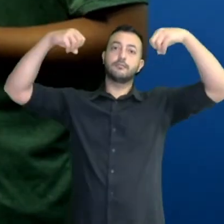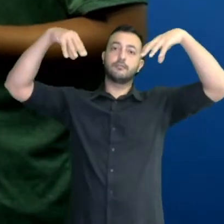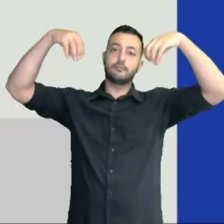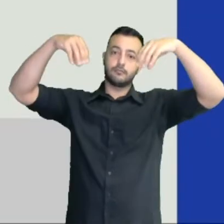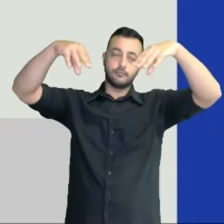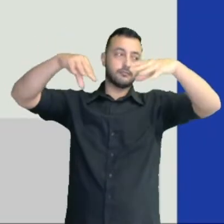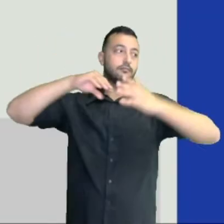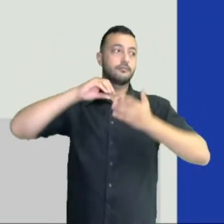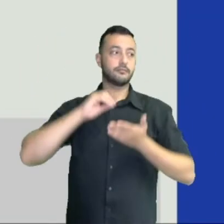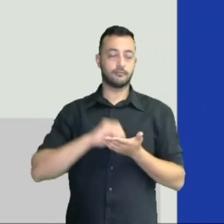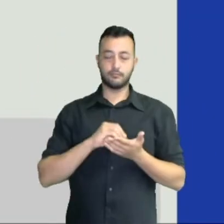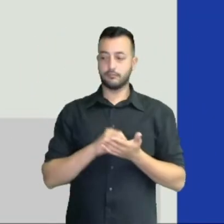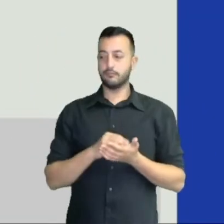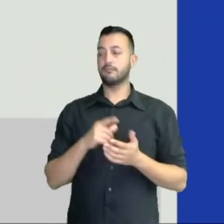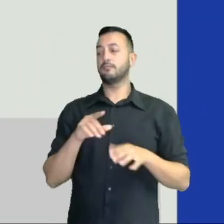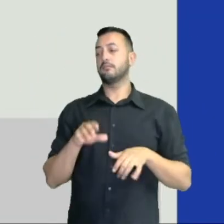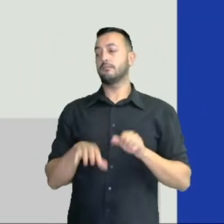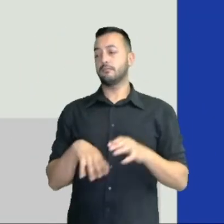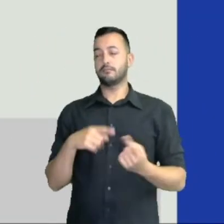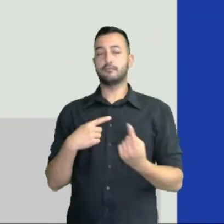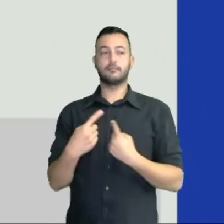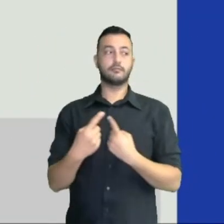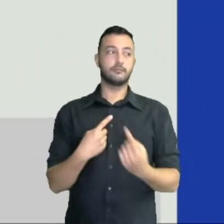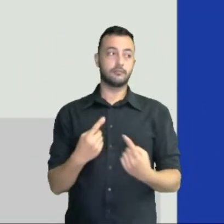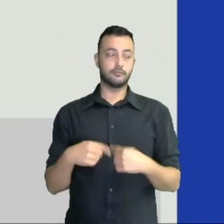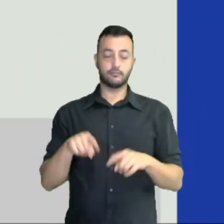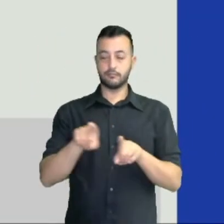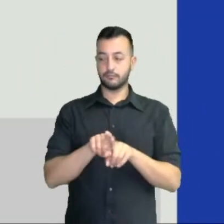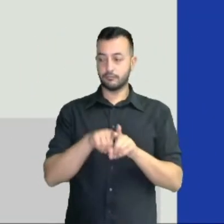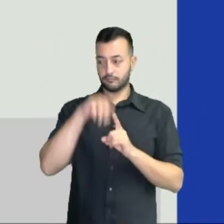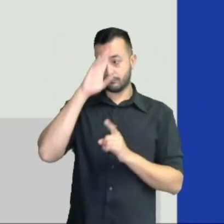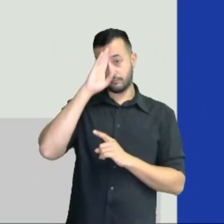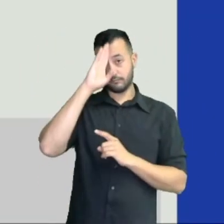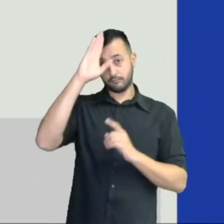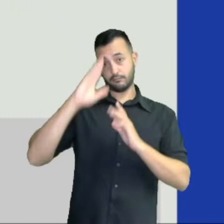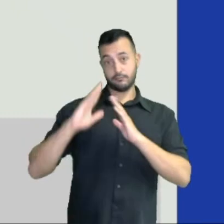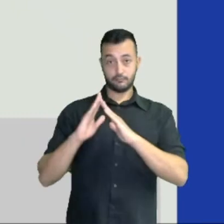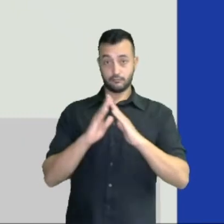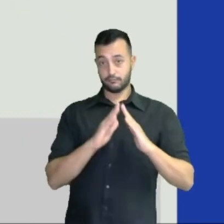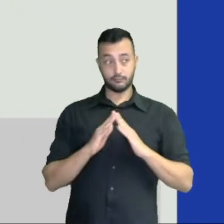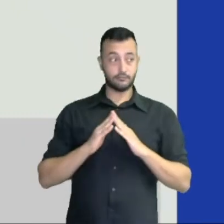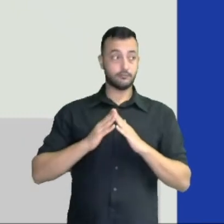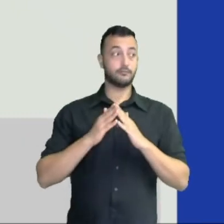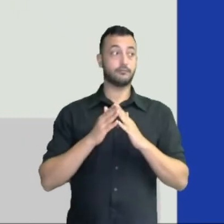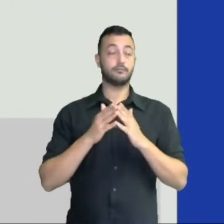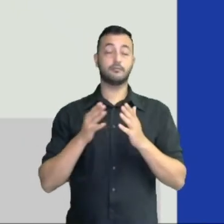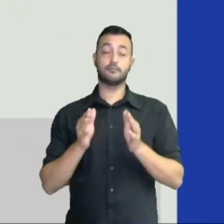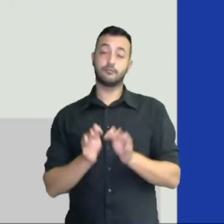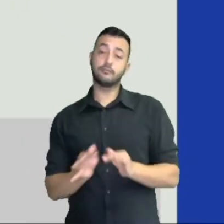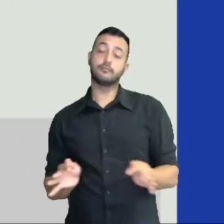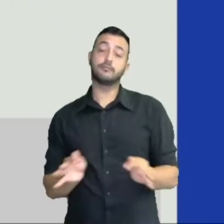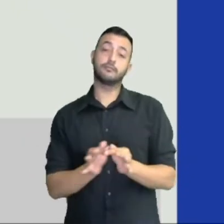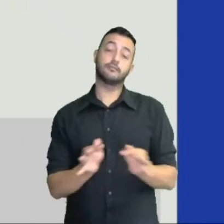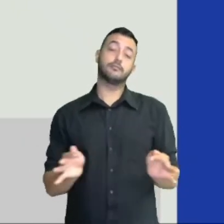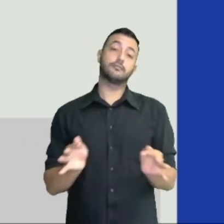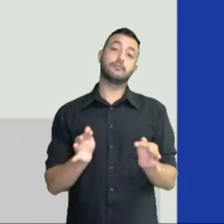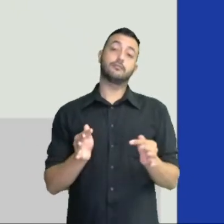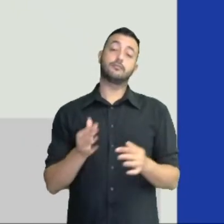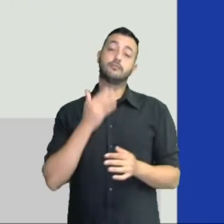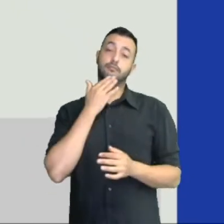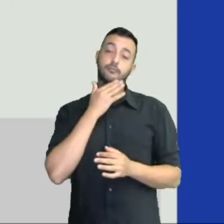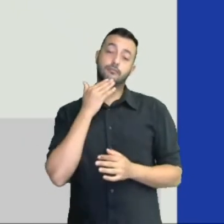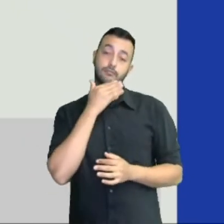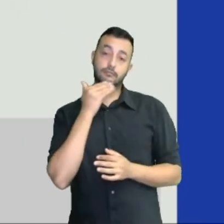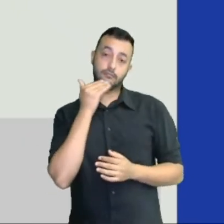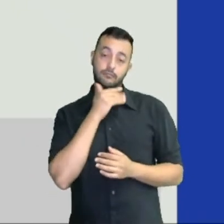má conservação de ruas e avenidas e, sobretudo, o crescimento de habitações precárias, que retrata as